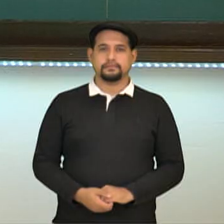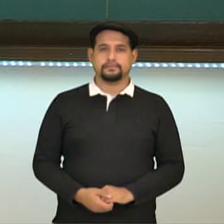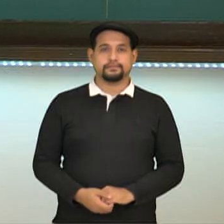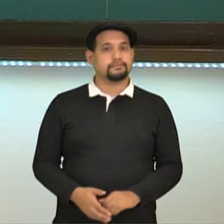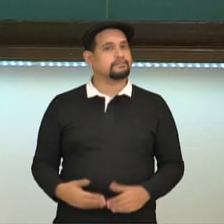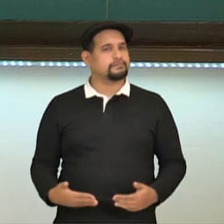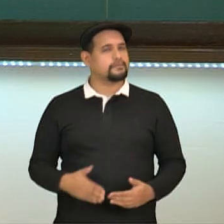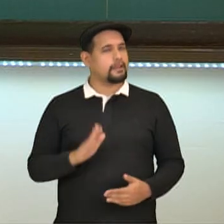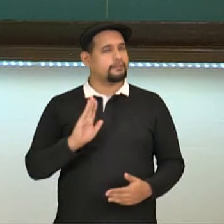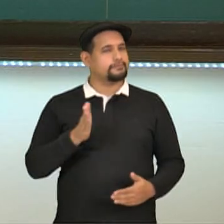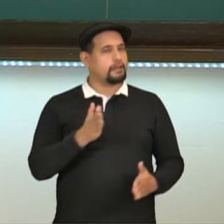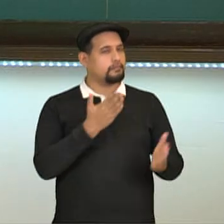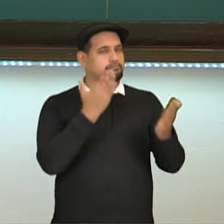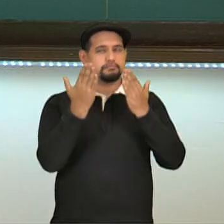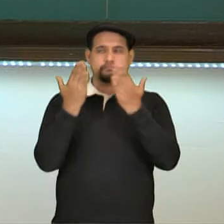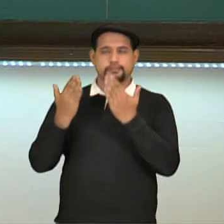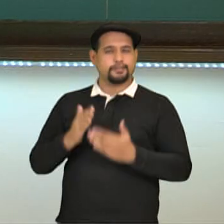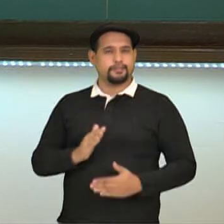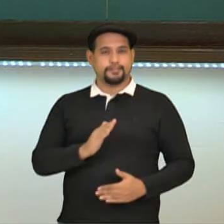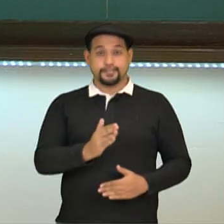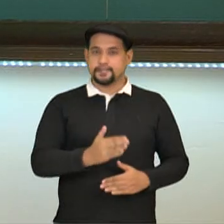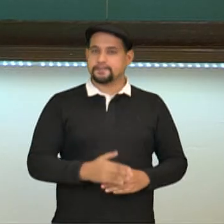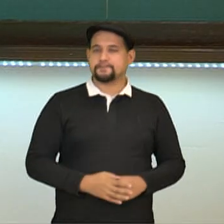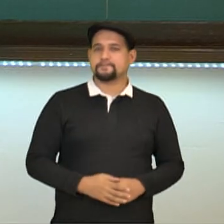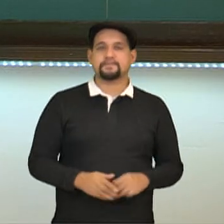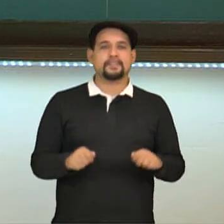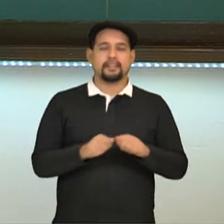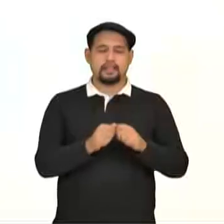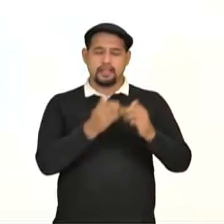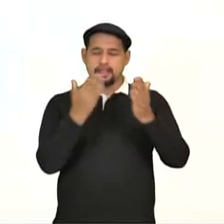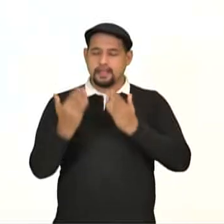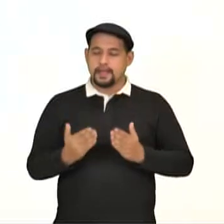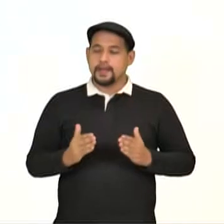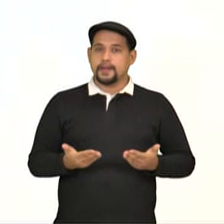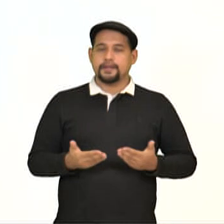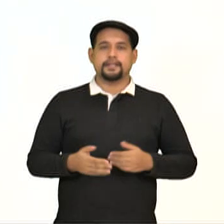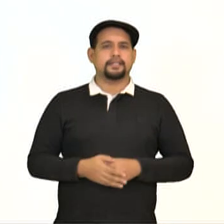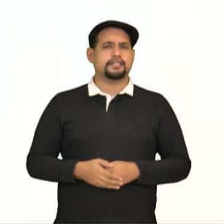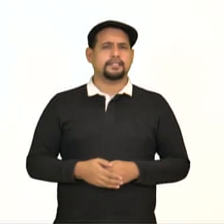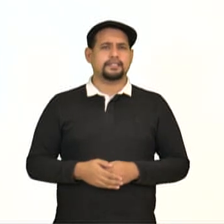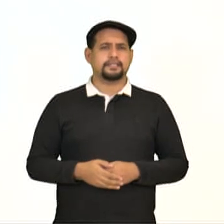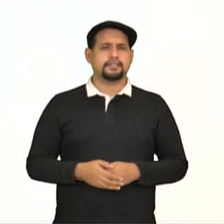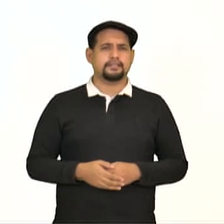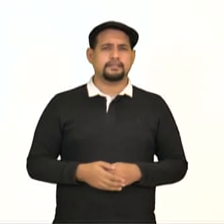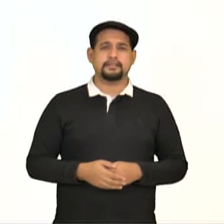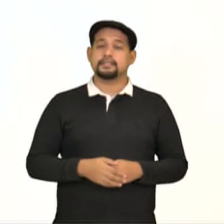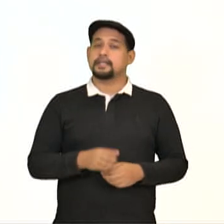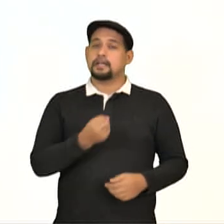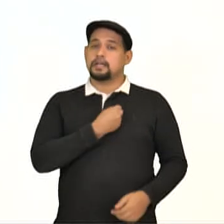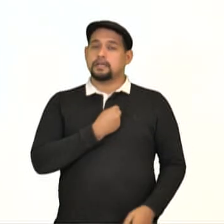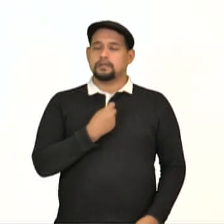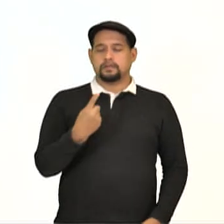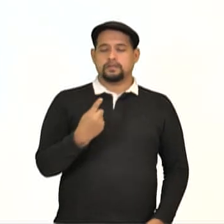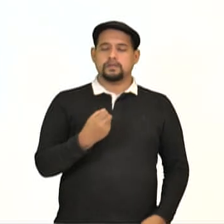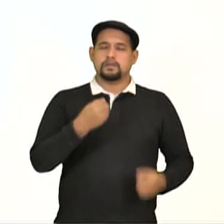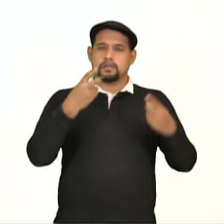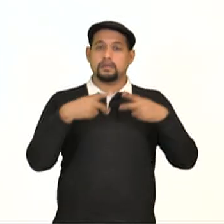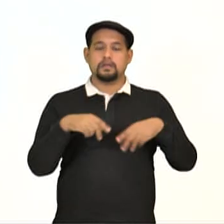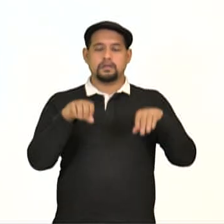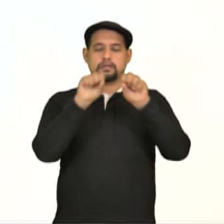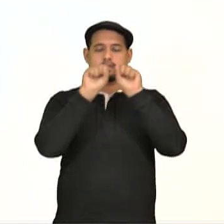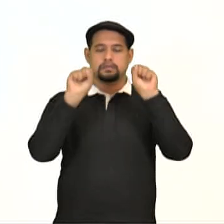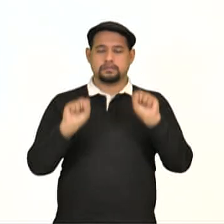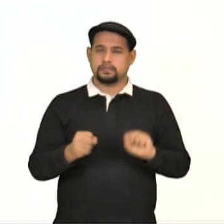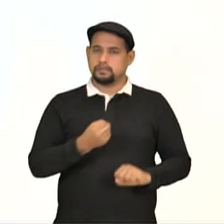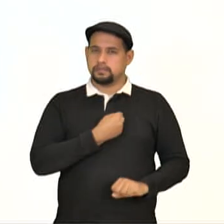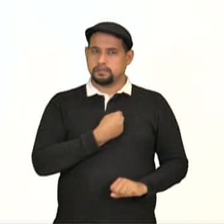E aí, analisaram cada uma delas? Vamos fazer aqui essa análise. Bom, a afirmação 1 diz aqui, o sistema de